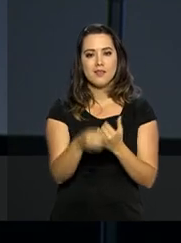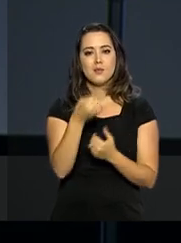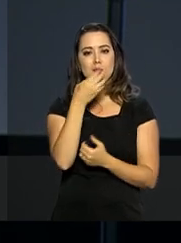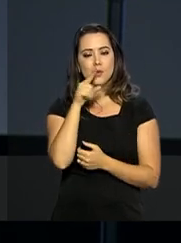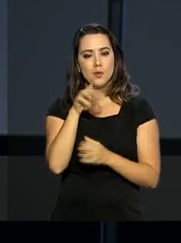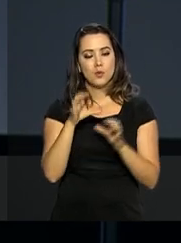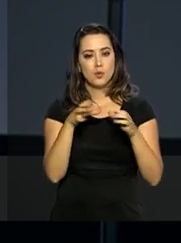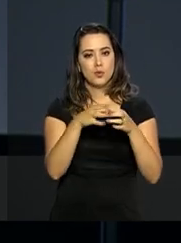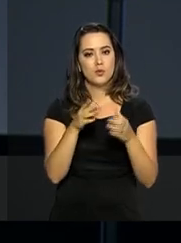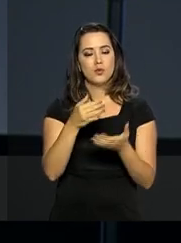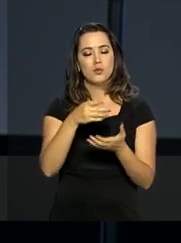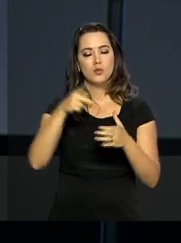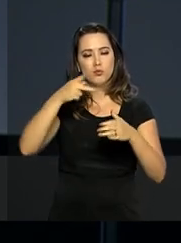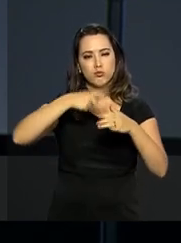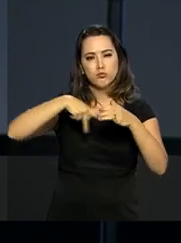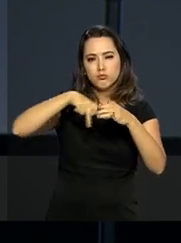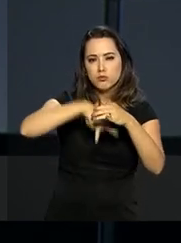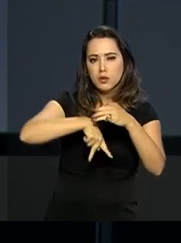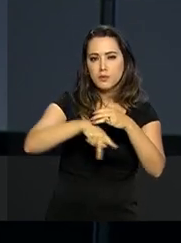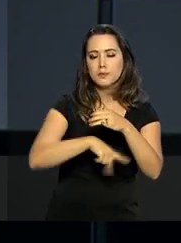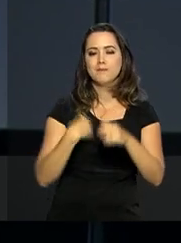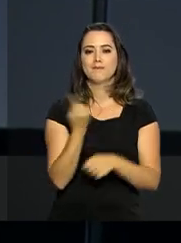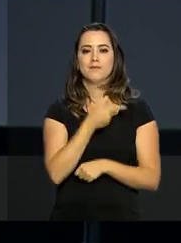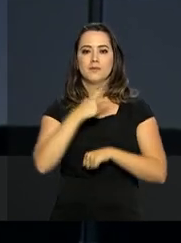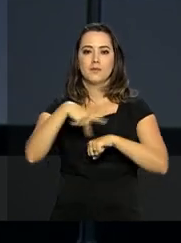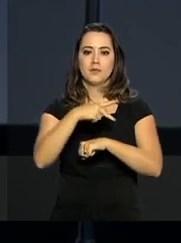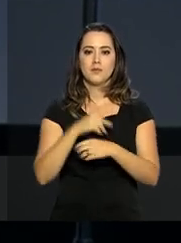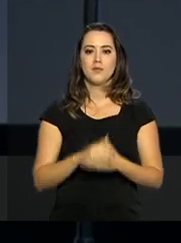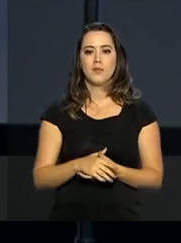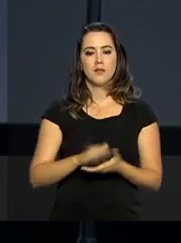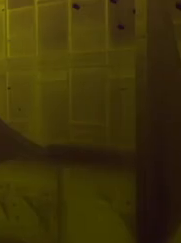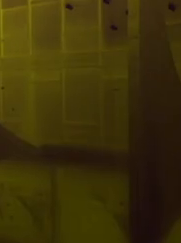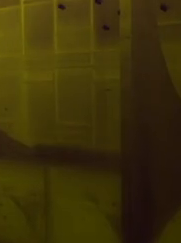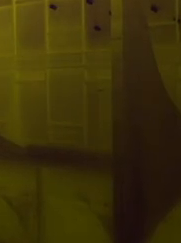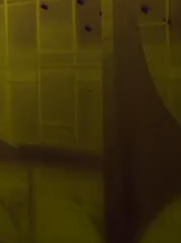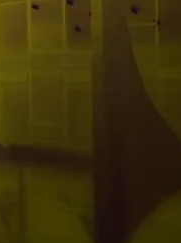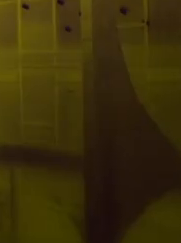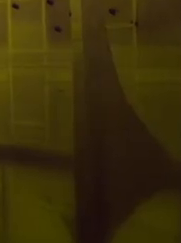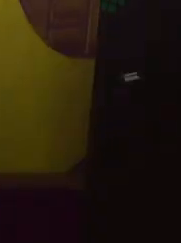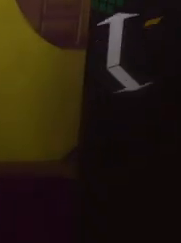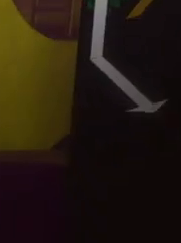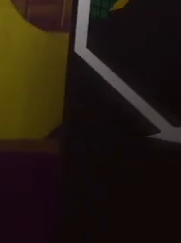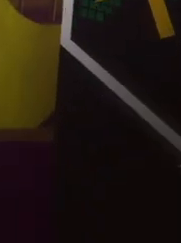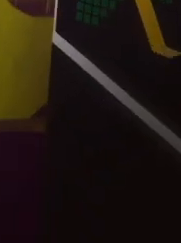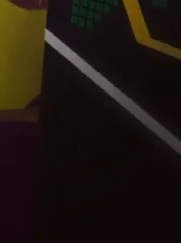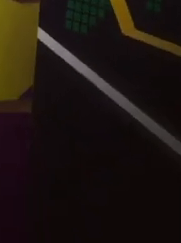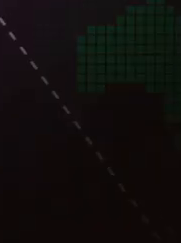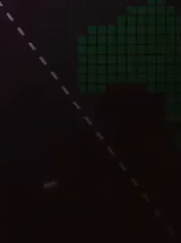do setor petrolífero no nosso país. Meus parabéns.